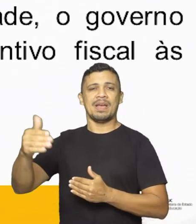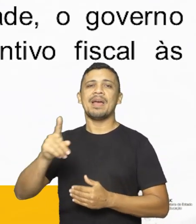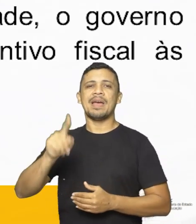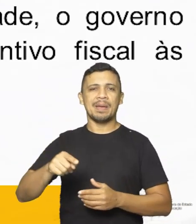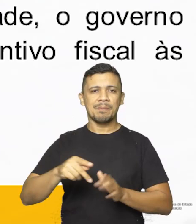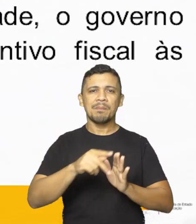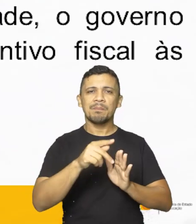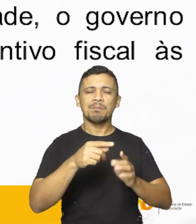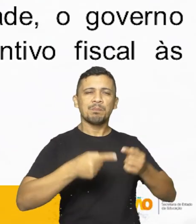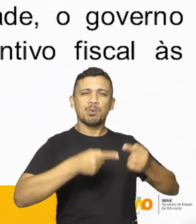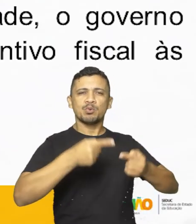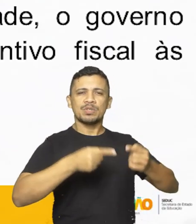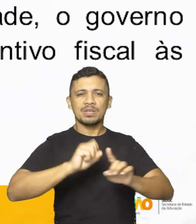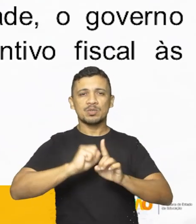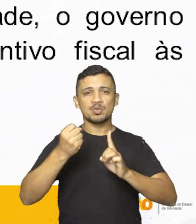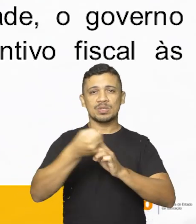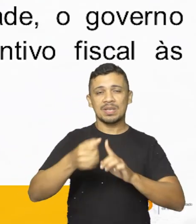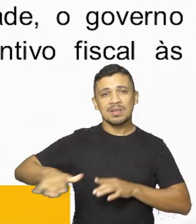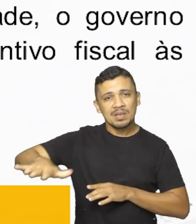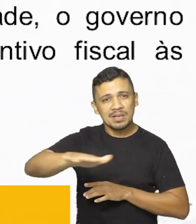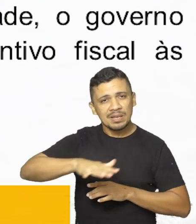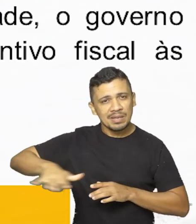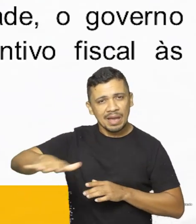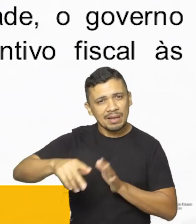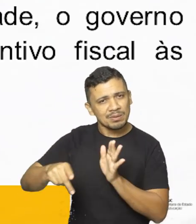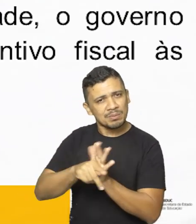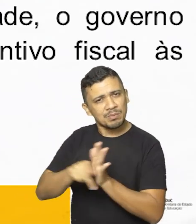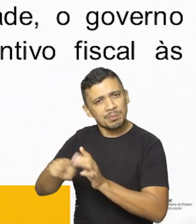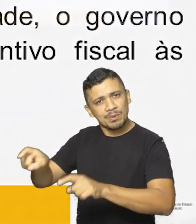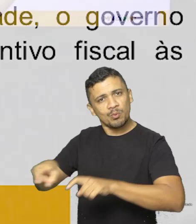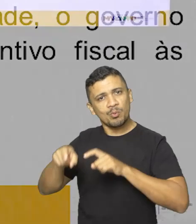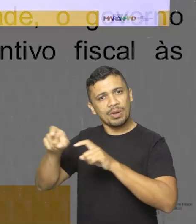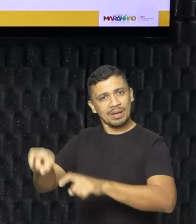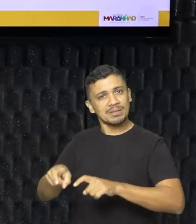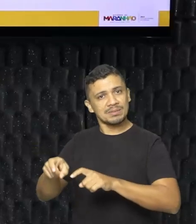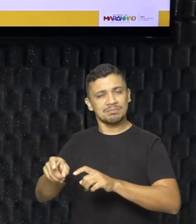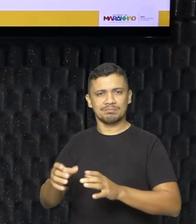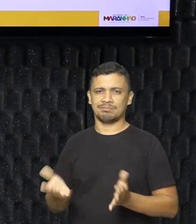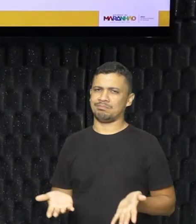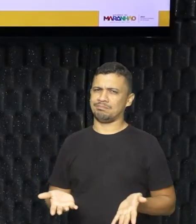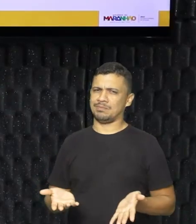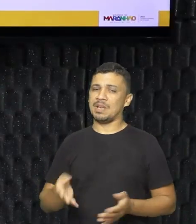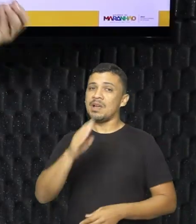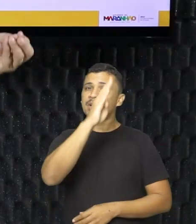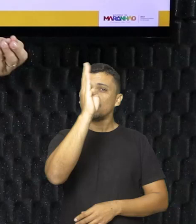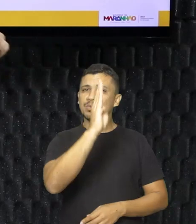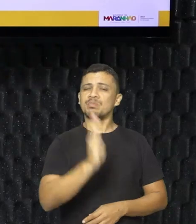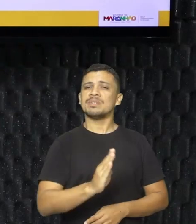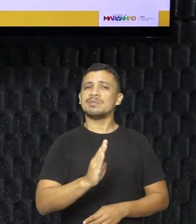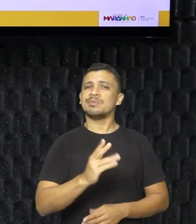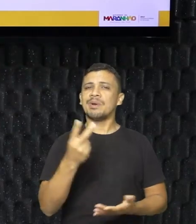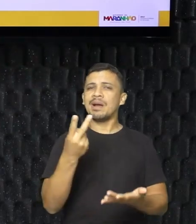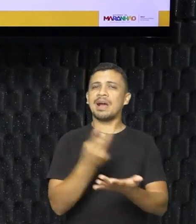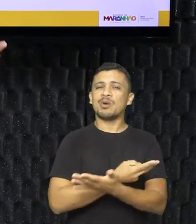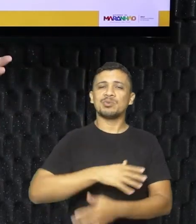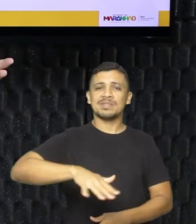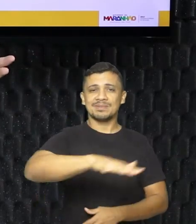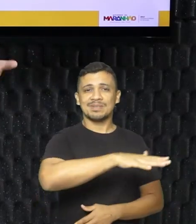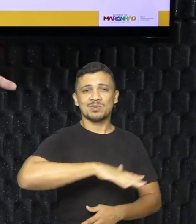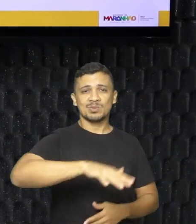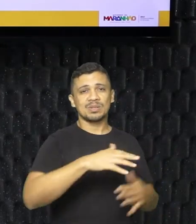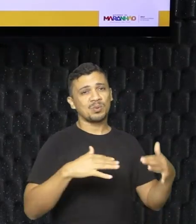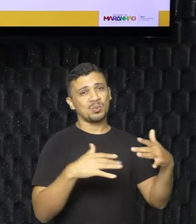sociais implementadas em áreas rurais. No Brasil, essa implementação ocorre quase que exclusivamente na zona